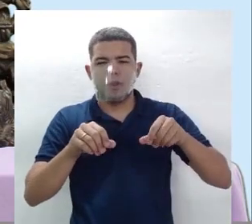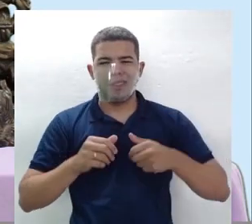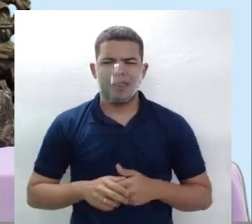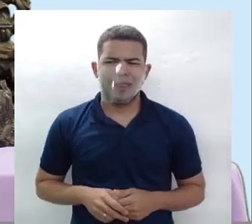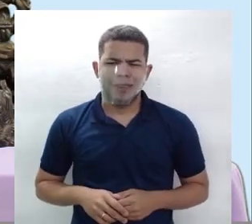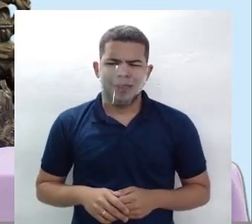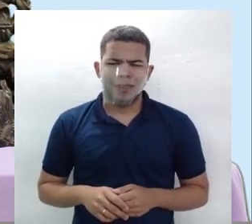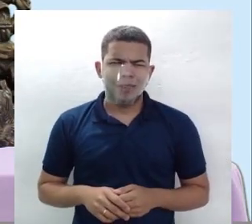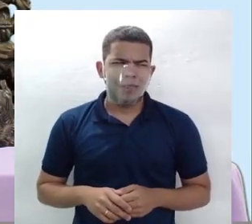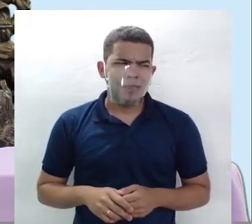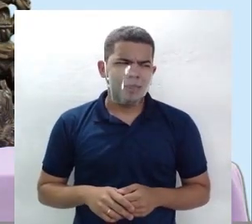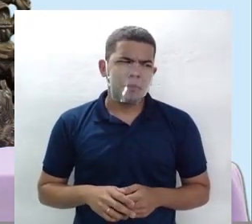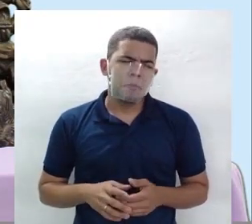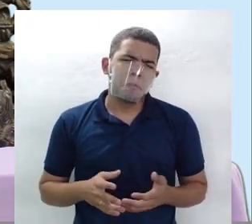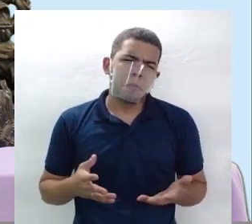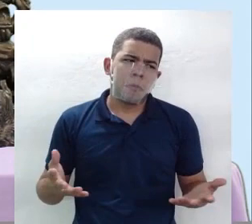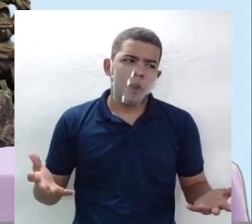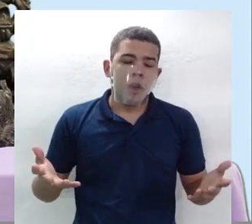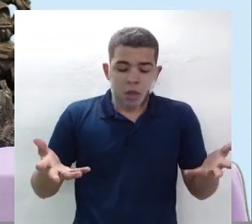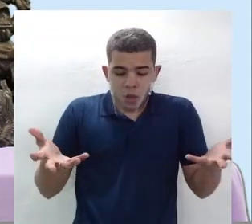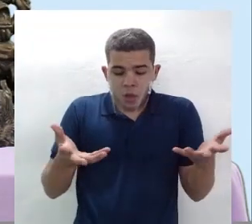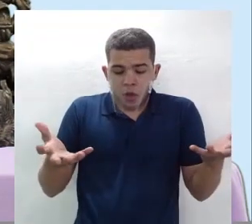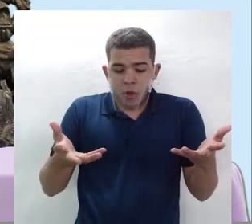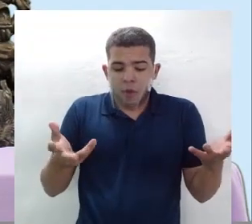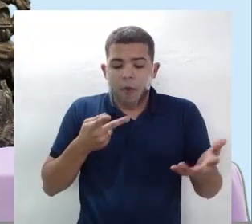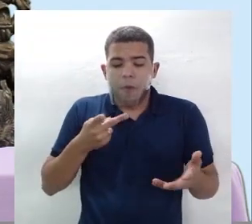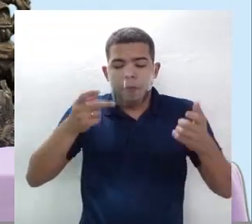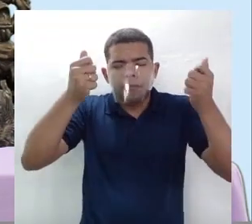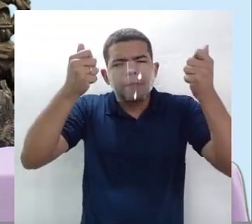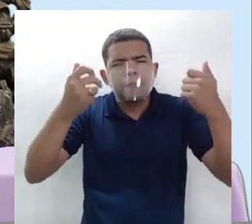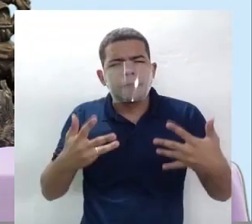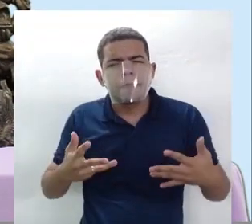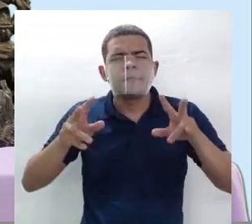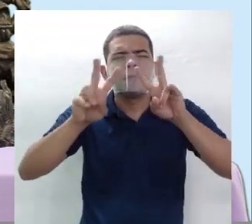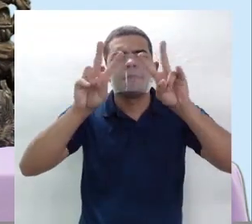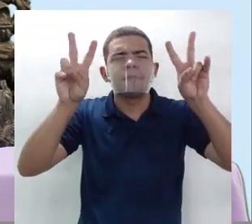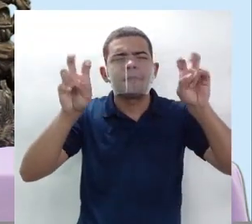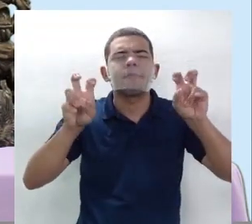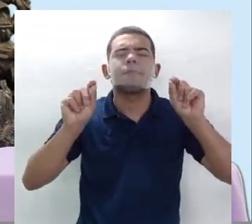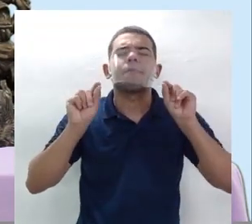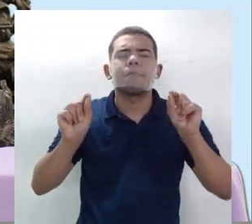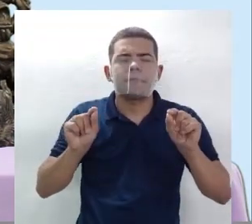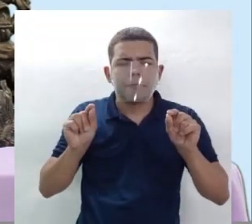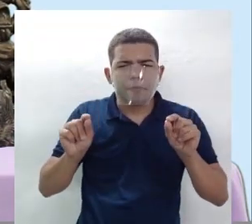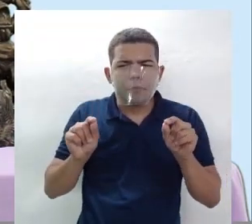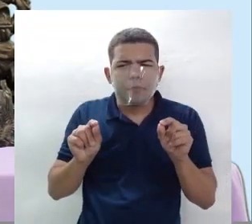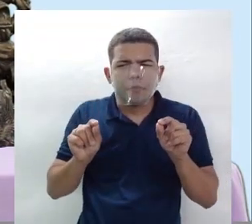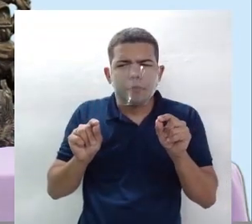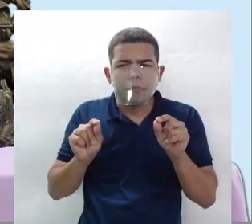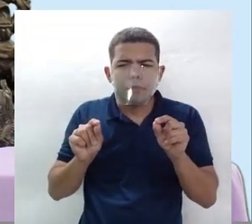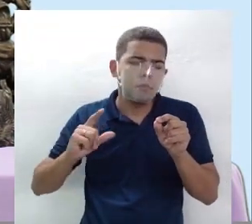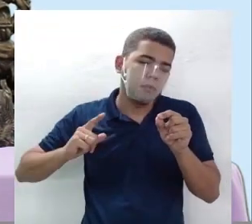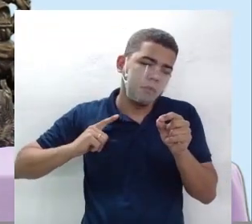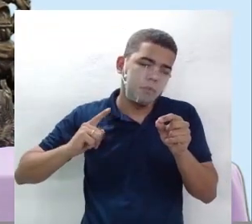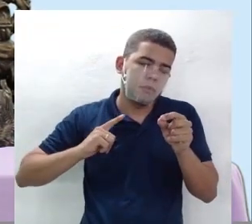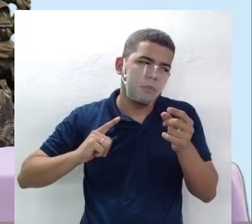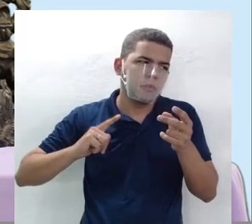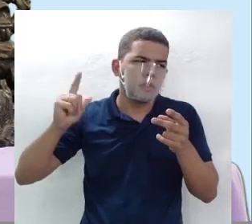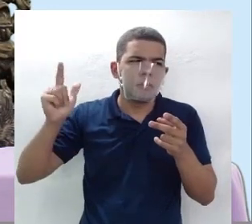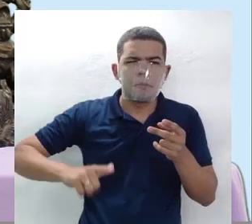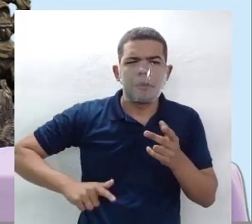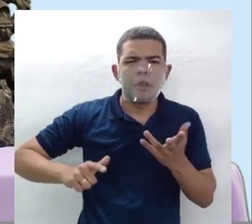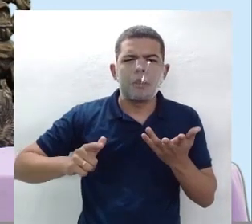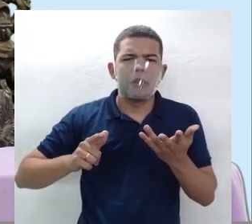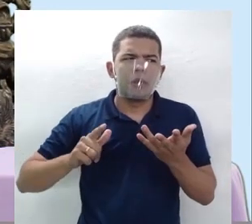Mas aí eu vou falar agora também, né, continuando falando sobre os ecossistemas. E se fala de